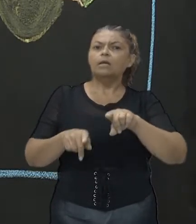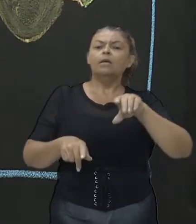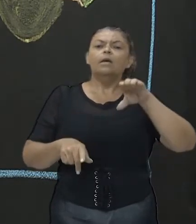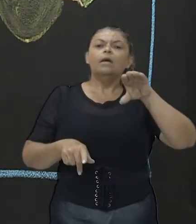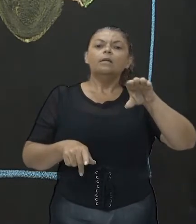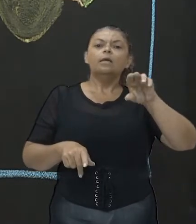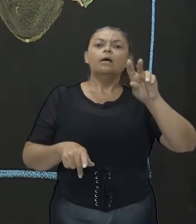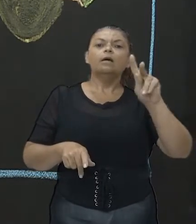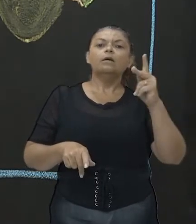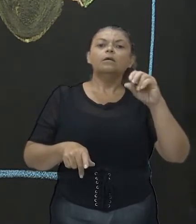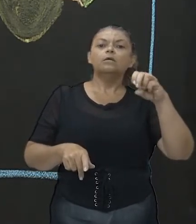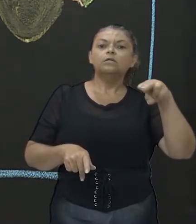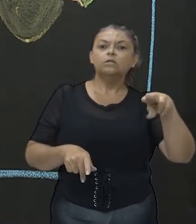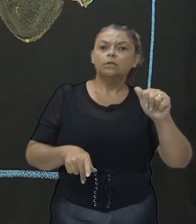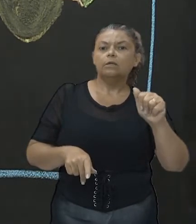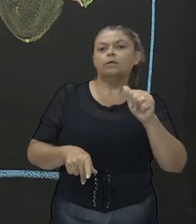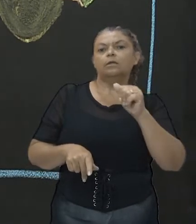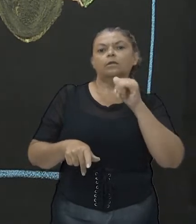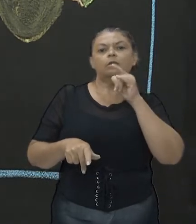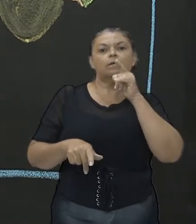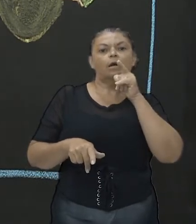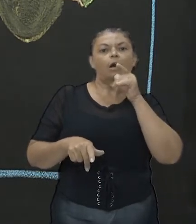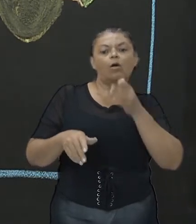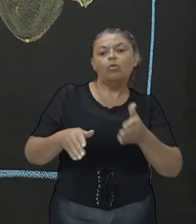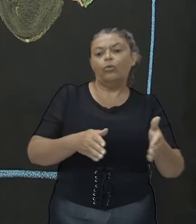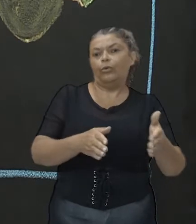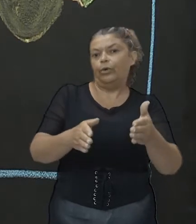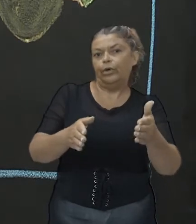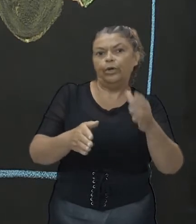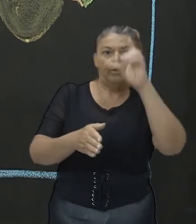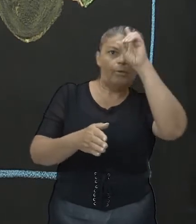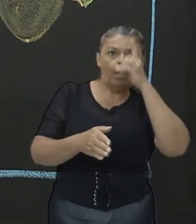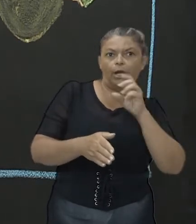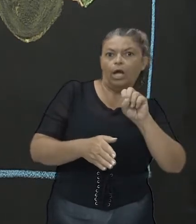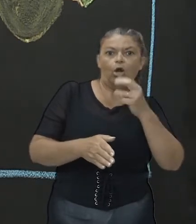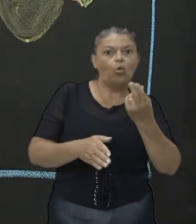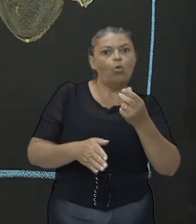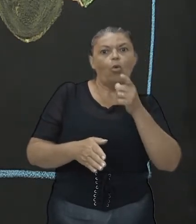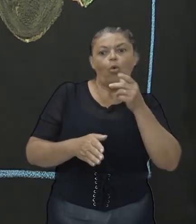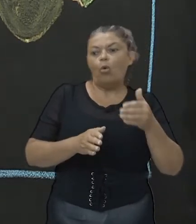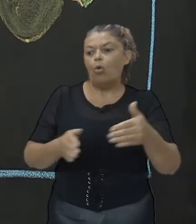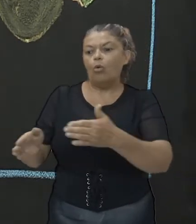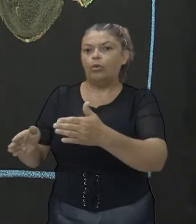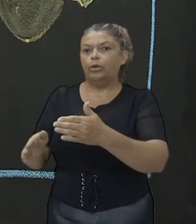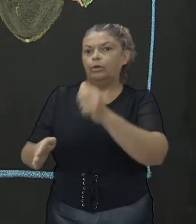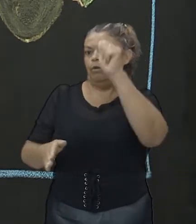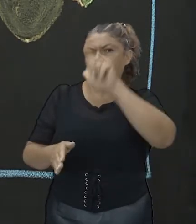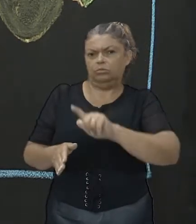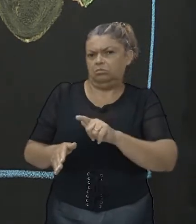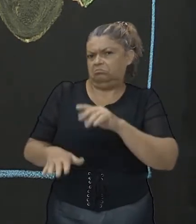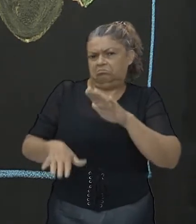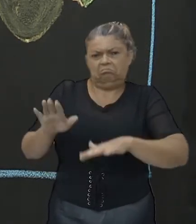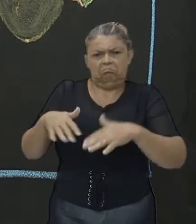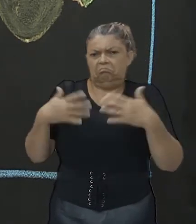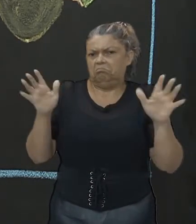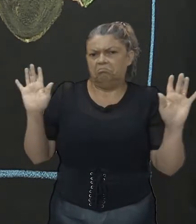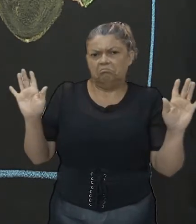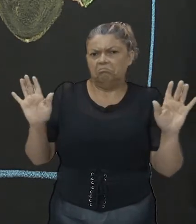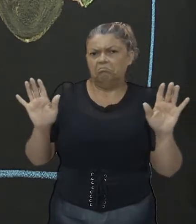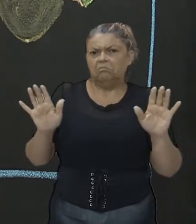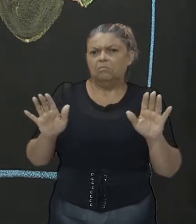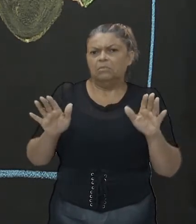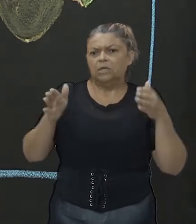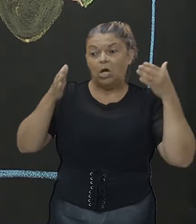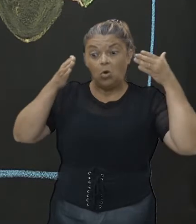o Rio Azul, o Rio Vermelho, ou no chinês Huanghe, Yangtze-Kiang e Siquian, é onde acabam